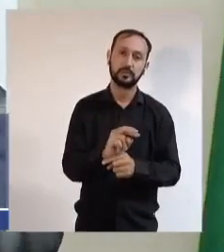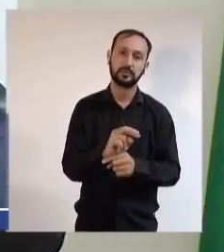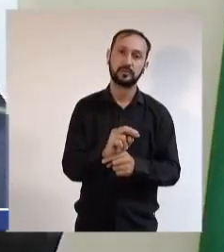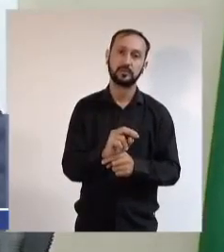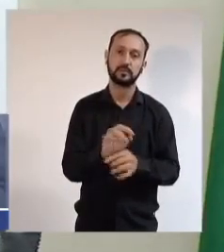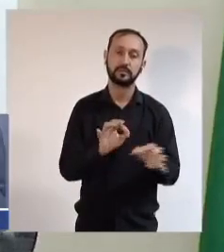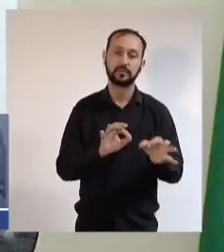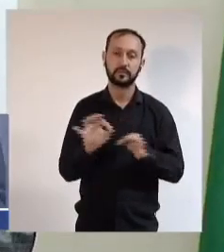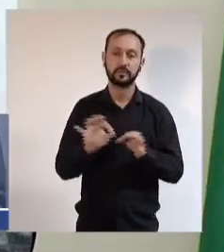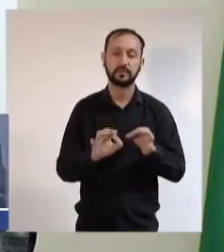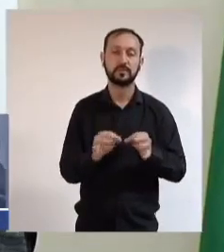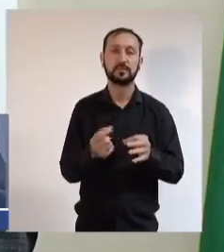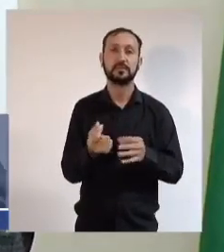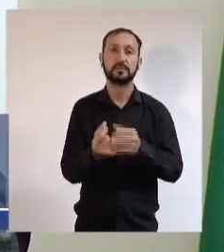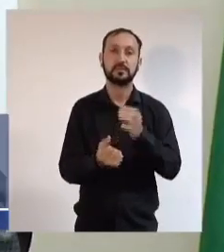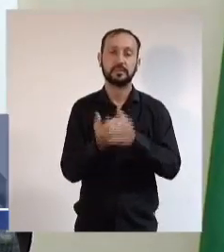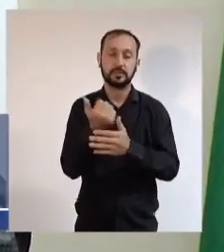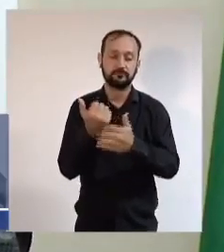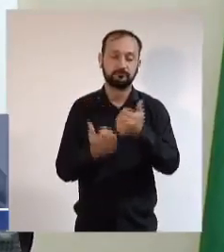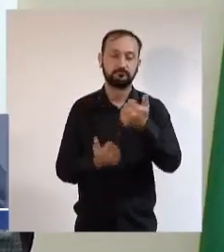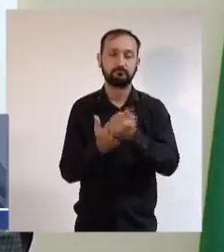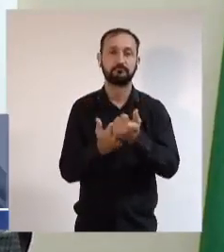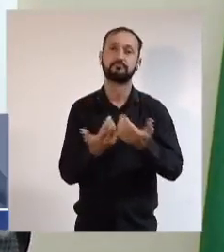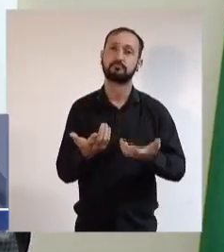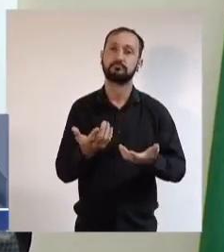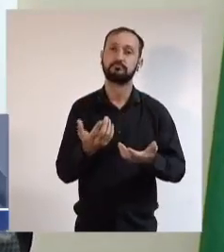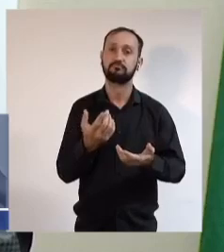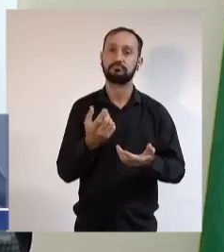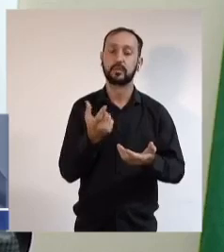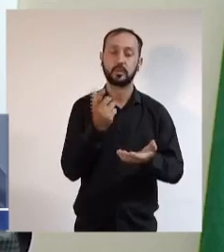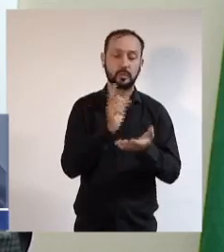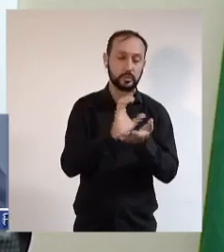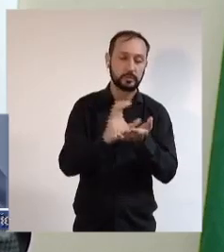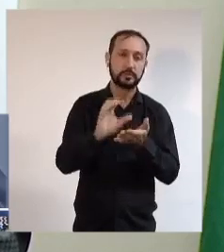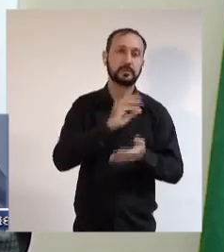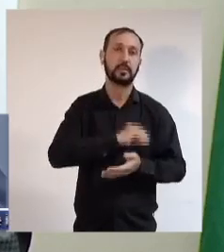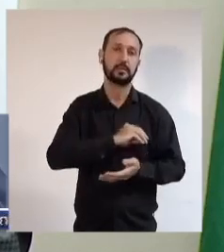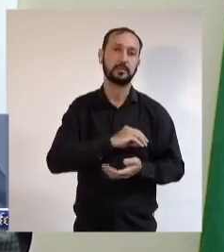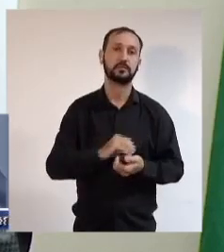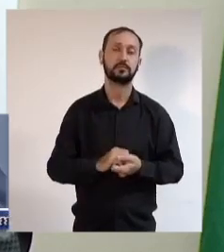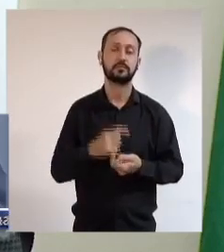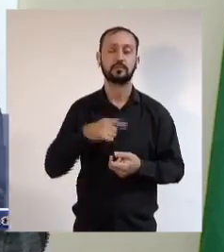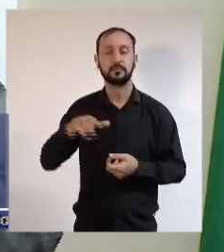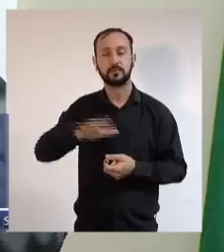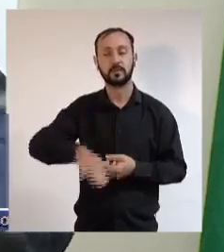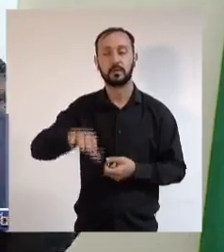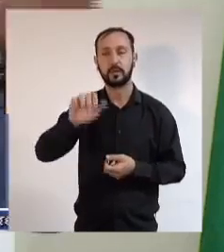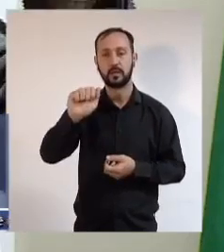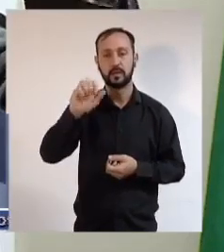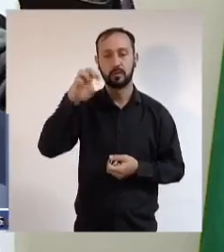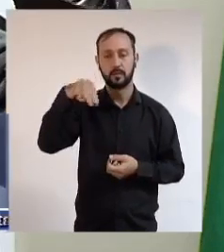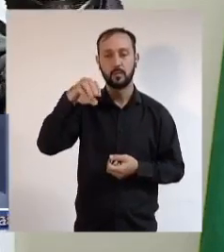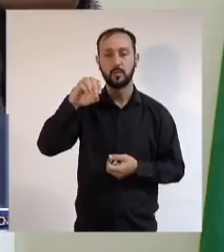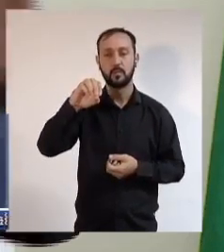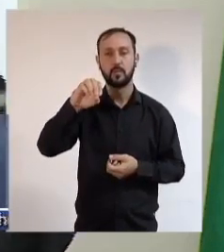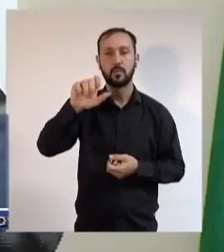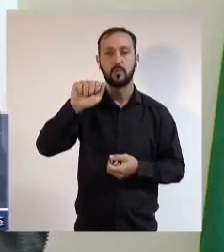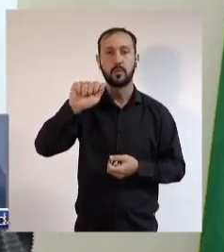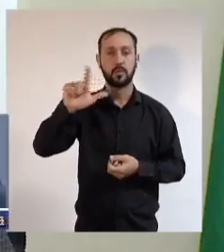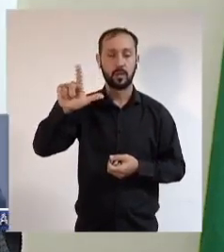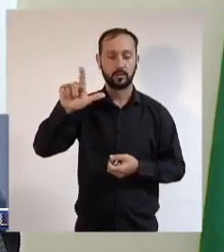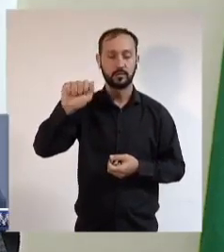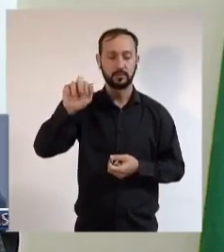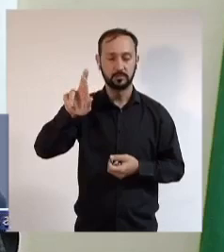fazendo com que isso gere renda eu tive há uns 20 dias atrás na região do amolar não sei se alguém conhece subindo o rio paraguai